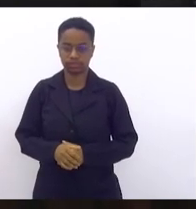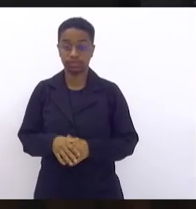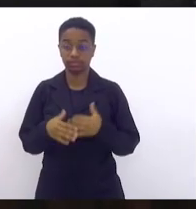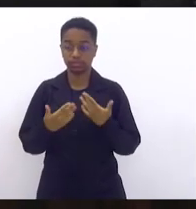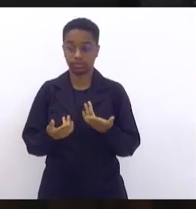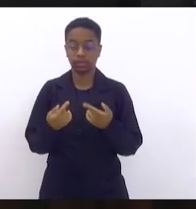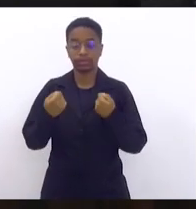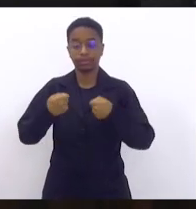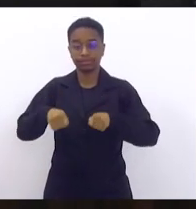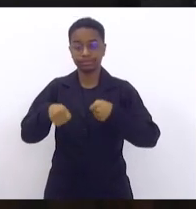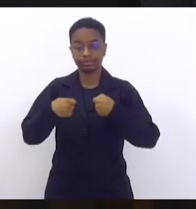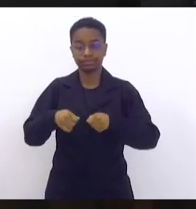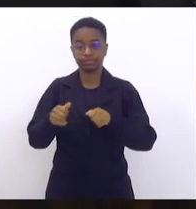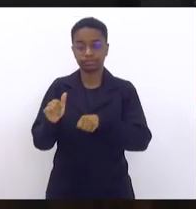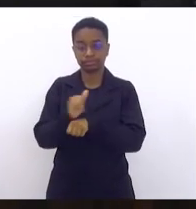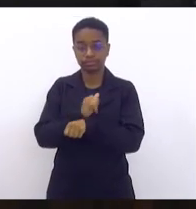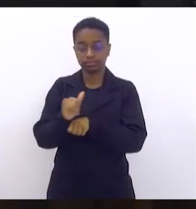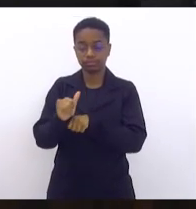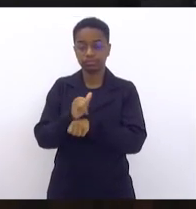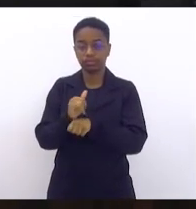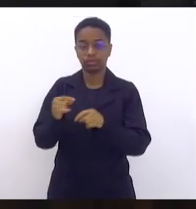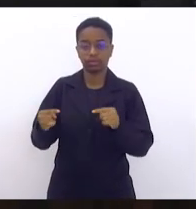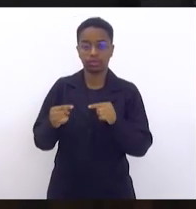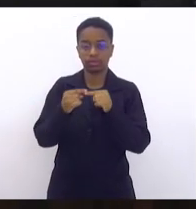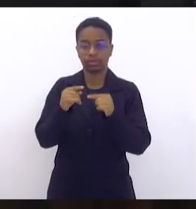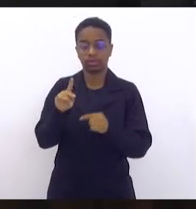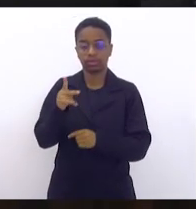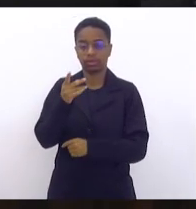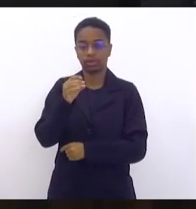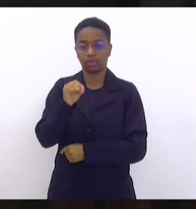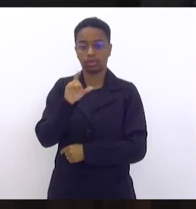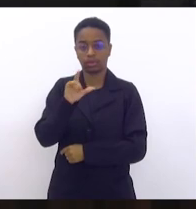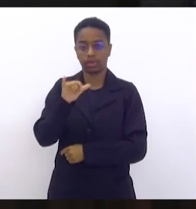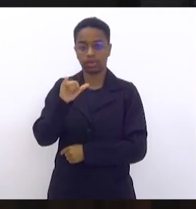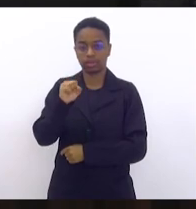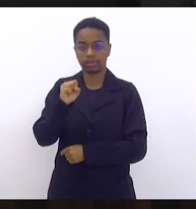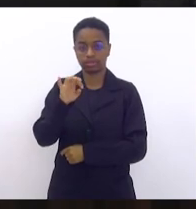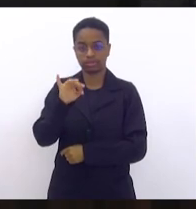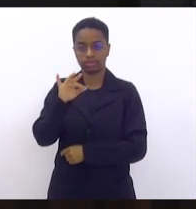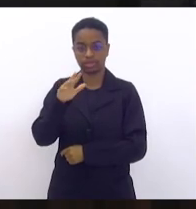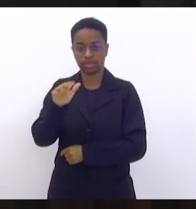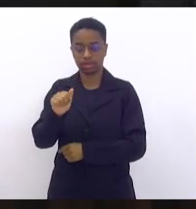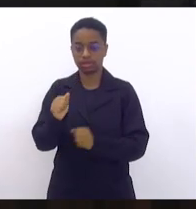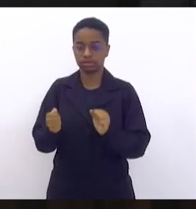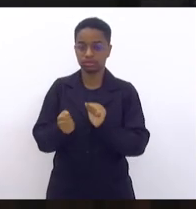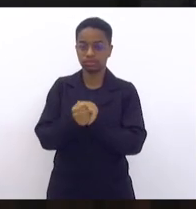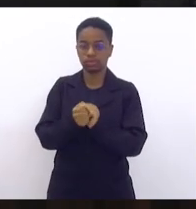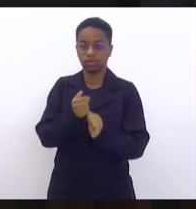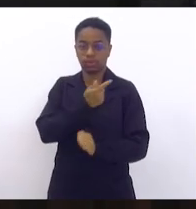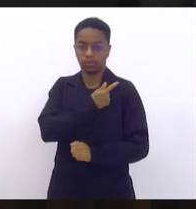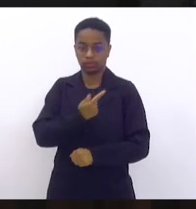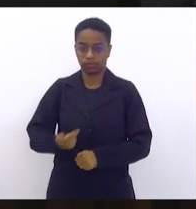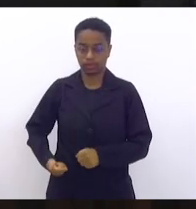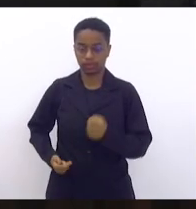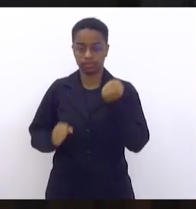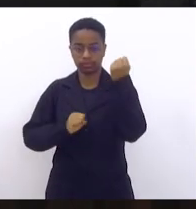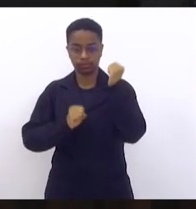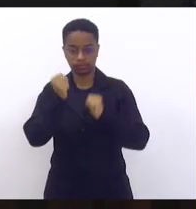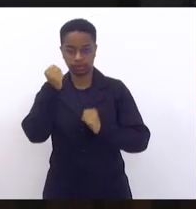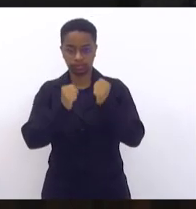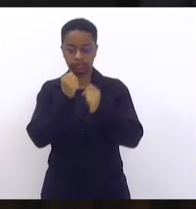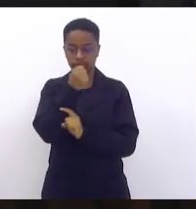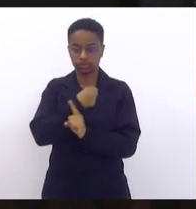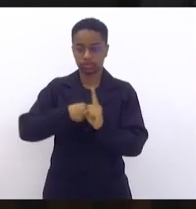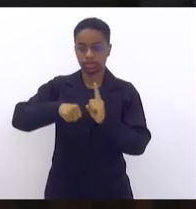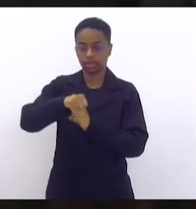é uma abordagem holística que envolva governos indústrias sociedade civil e cidadãos